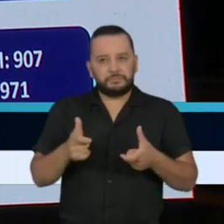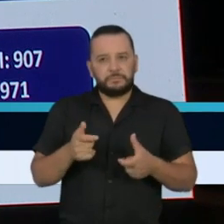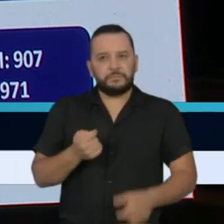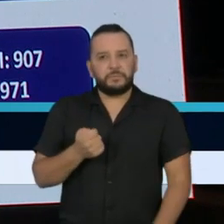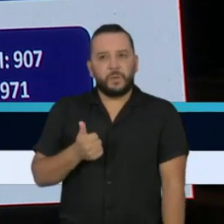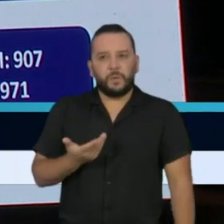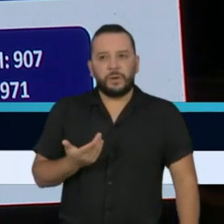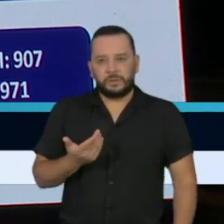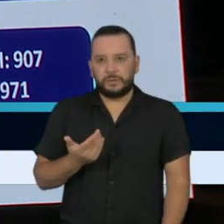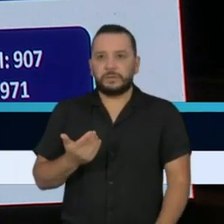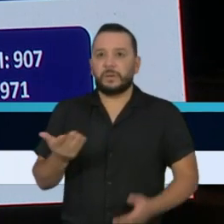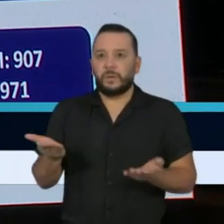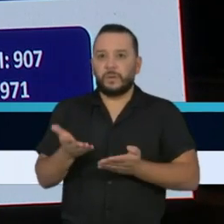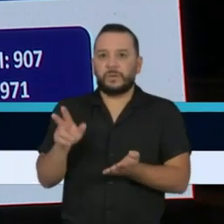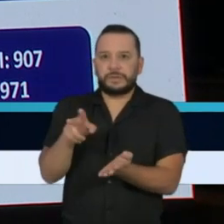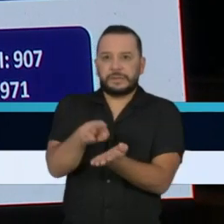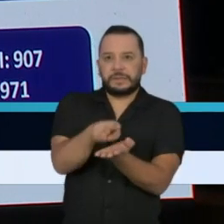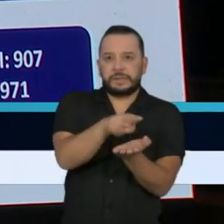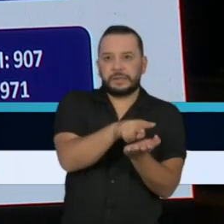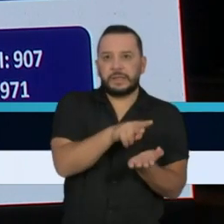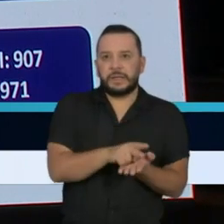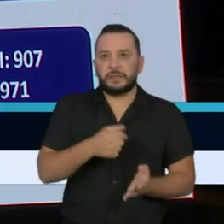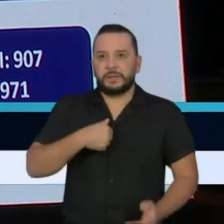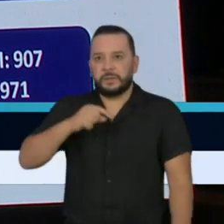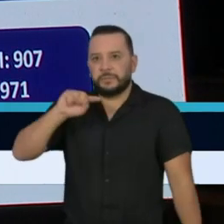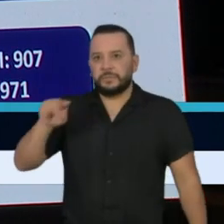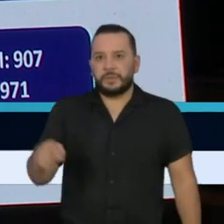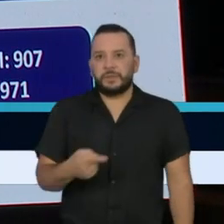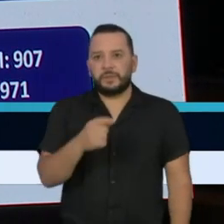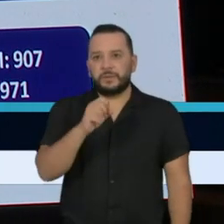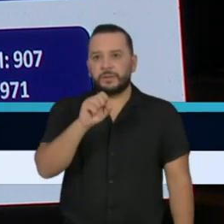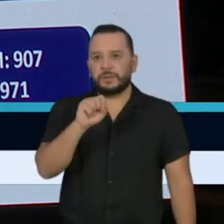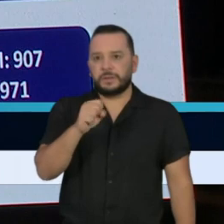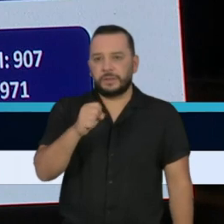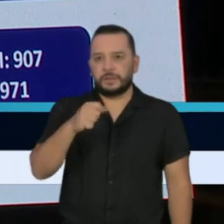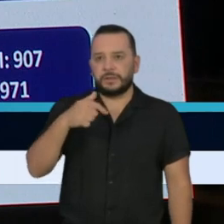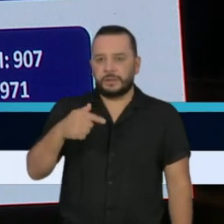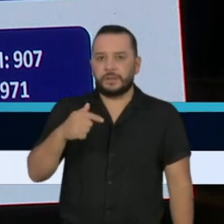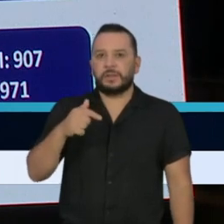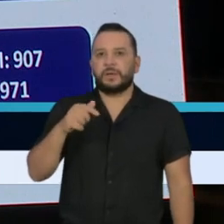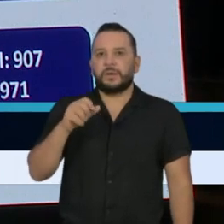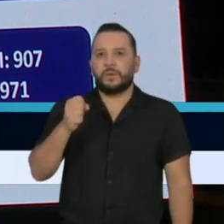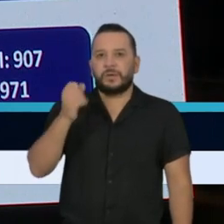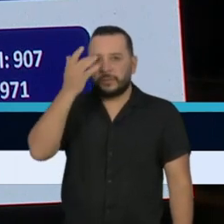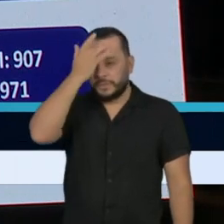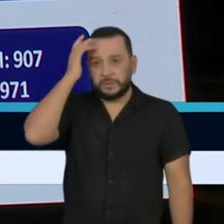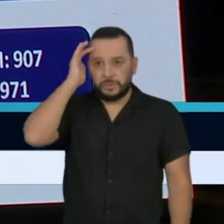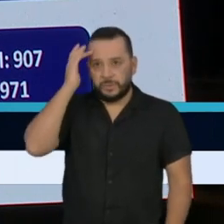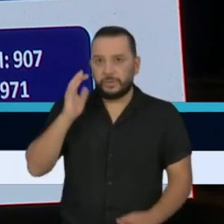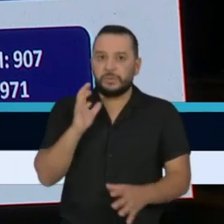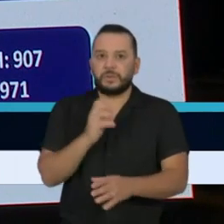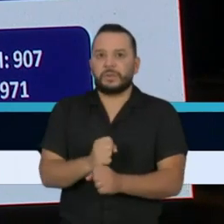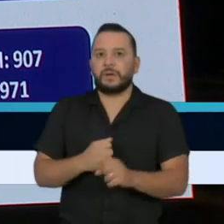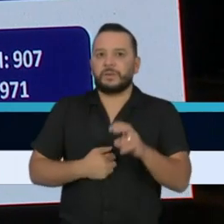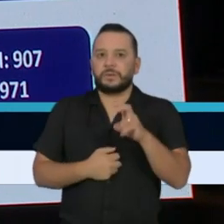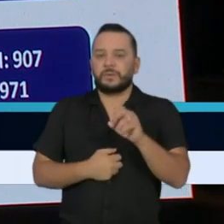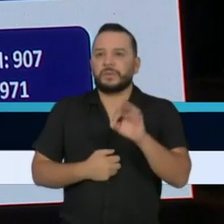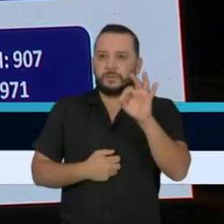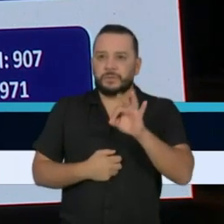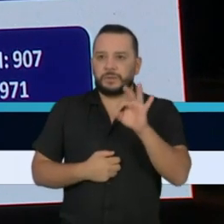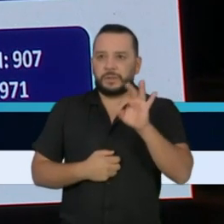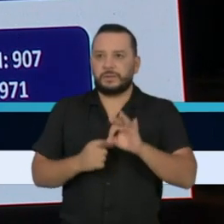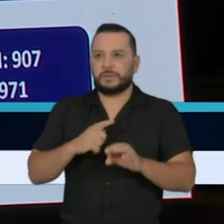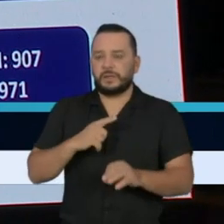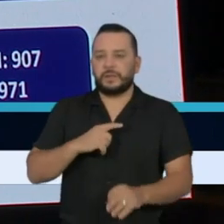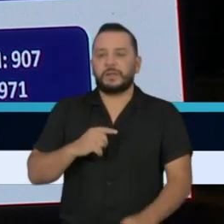Nós temos hoje internado 1.878 pessoas, praticamente 50% entre UTI